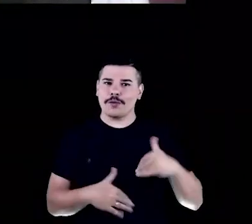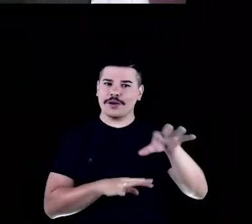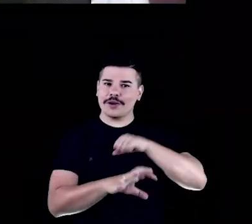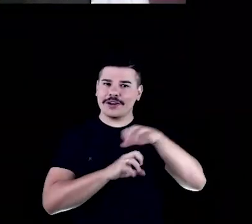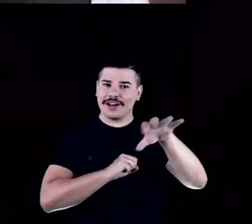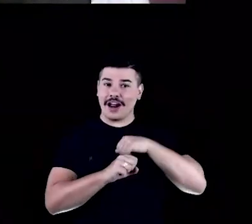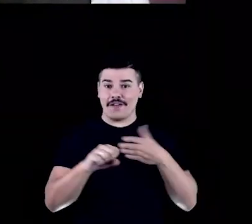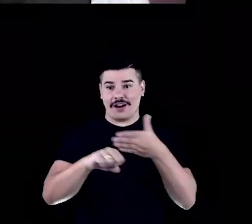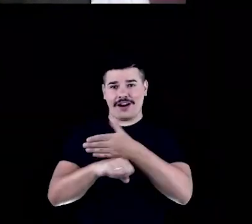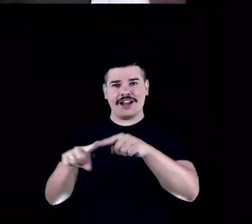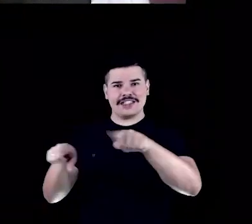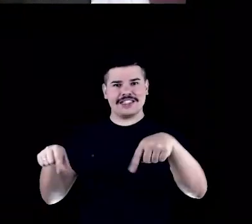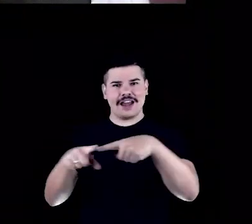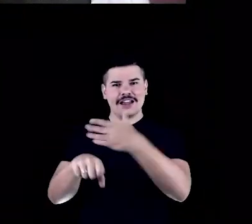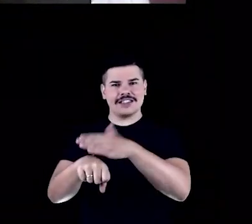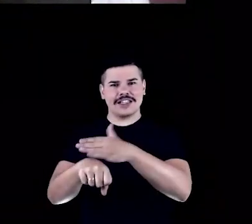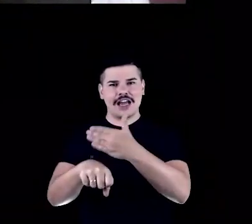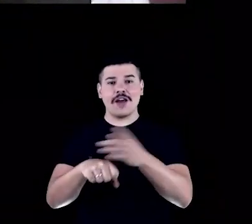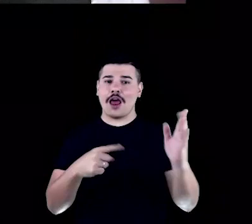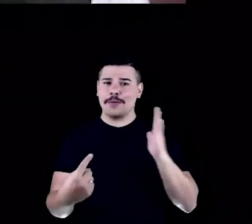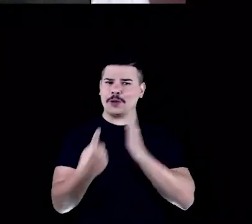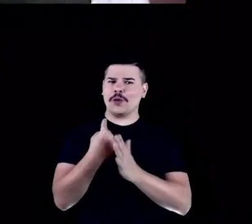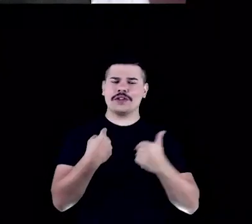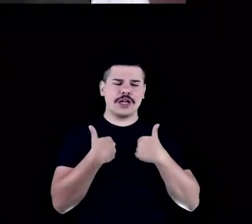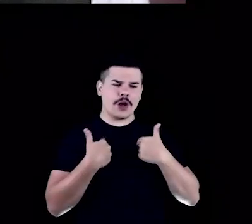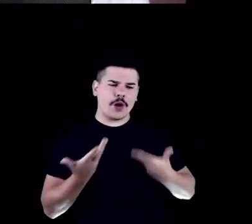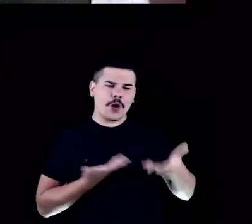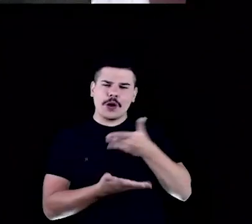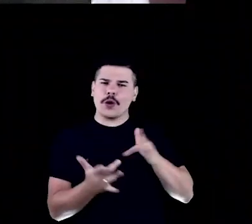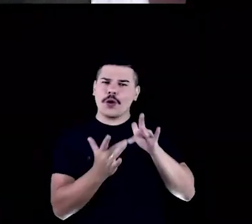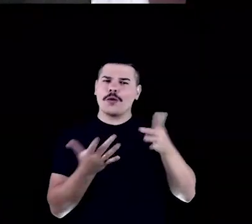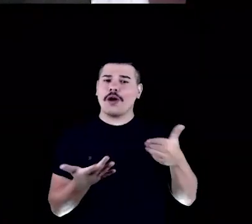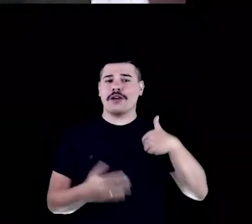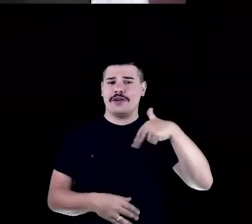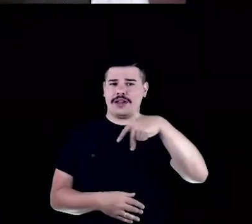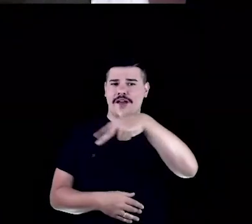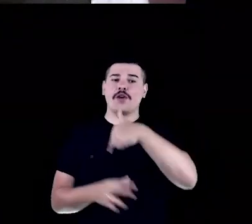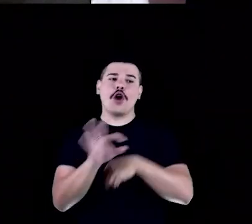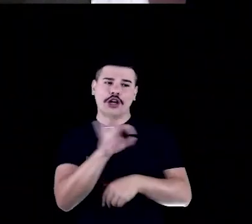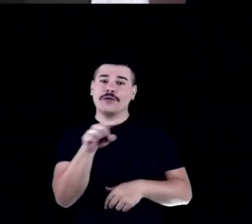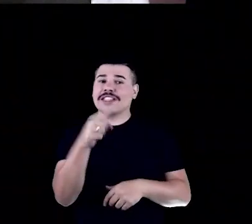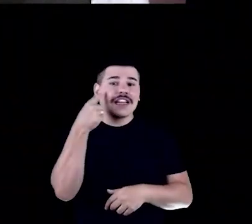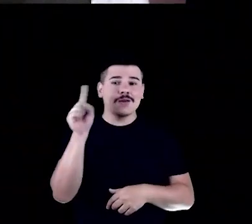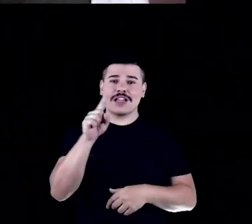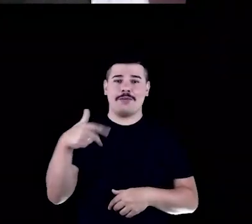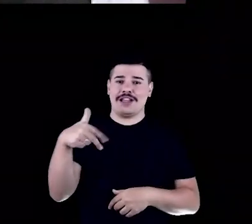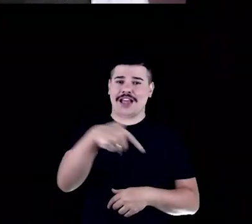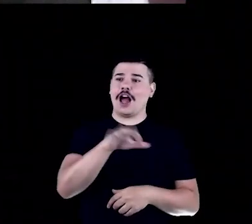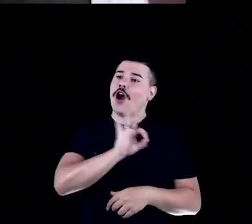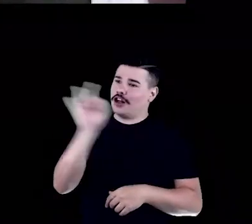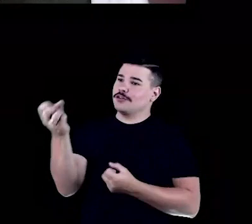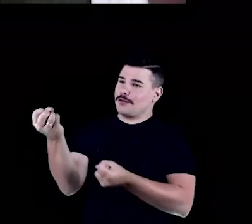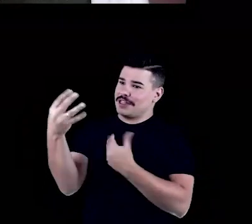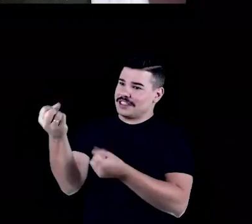dela. E a gente chegou na sala de ensaio e ela falou, qual a sua relação com o corpo? Eu falei, nenhuma. Ela falou, tá, anda aí pra eu ver. Aí eu andei, ela falou, ótimo, você não sabe andar.